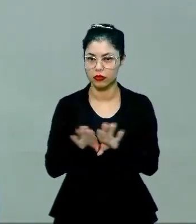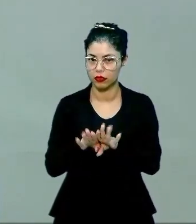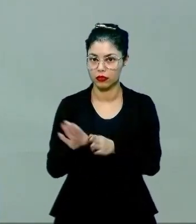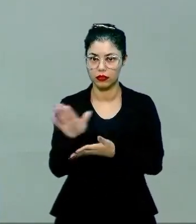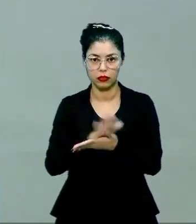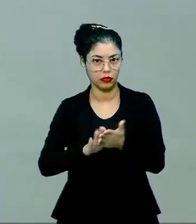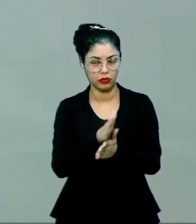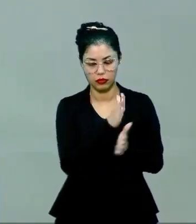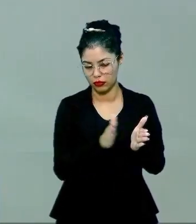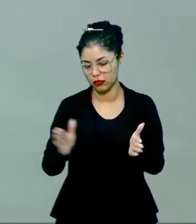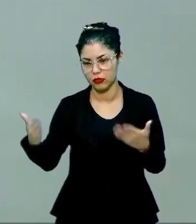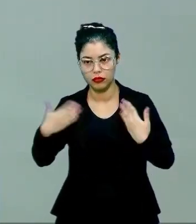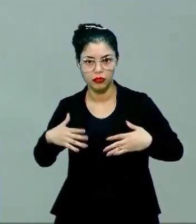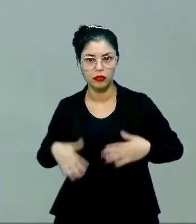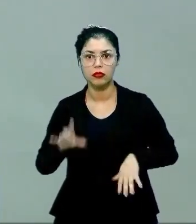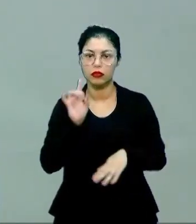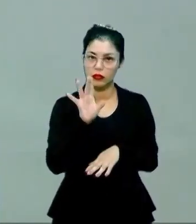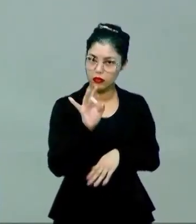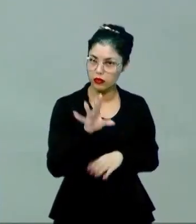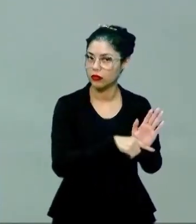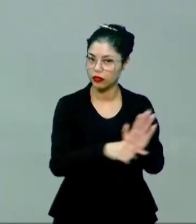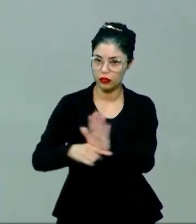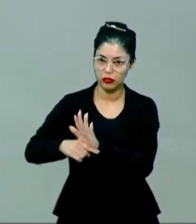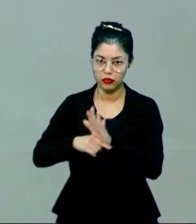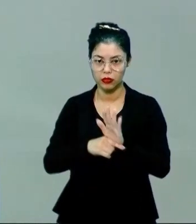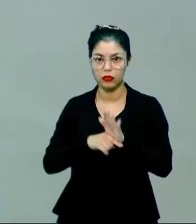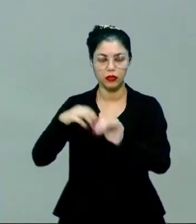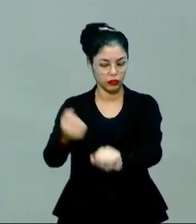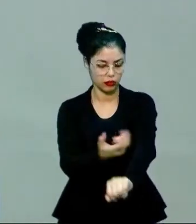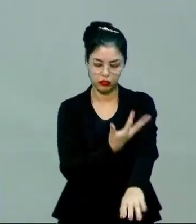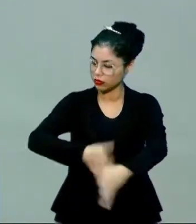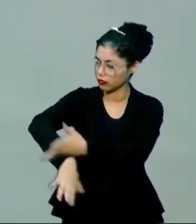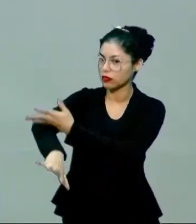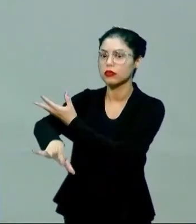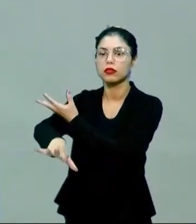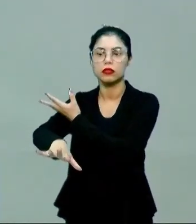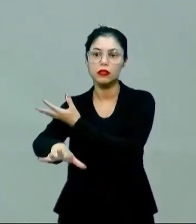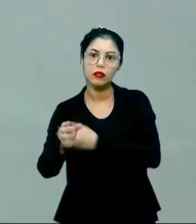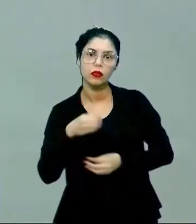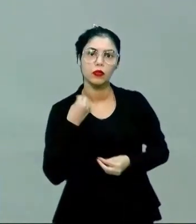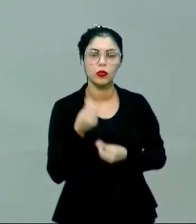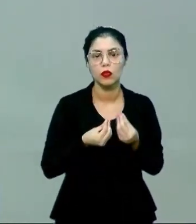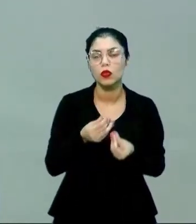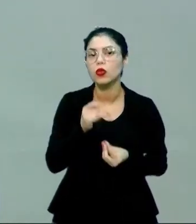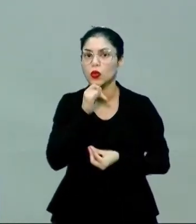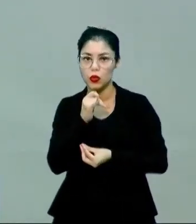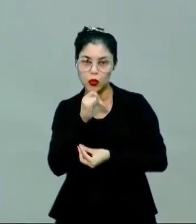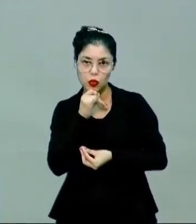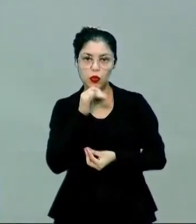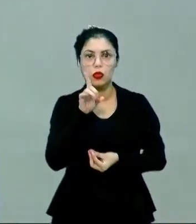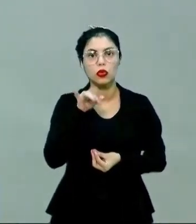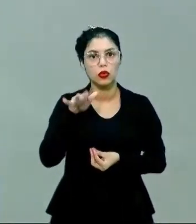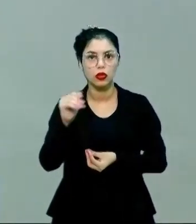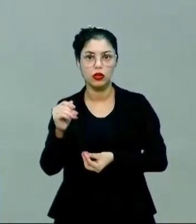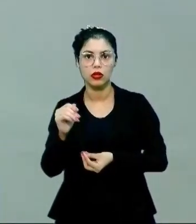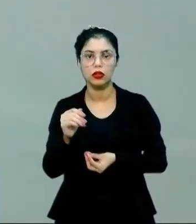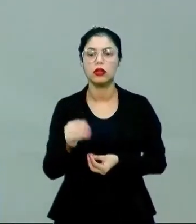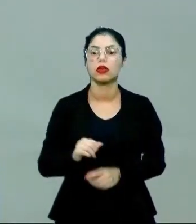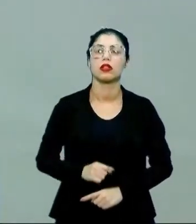nenhuma passagem tranquila, são só passagens que mostram mesmo essas emoções, como Daniel na Cova dos Leões, a